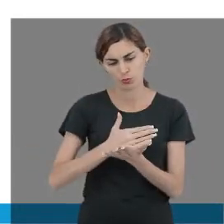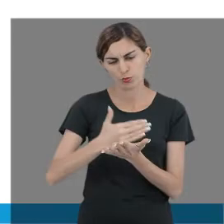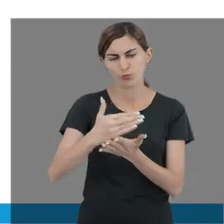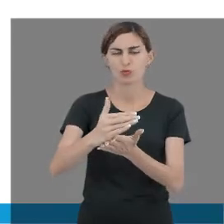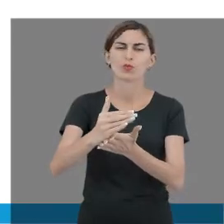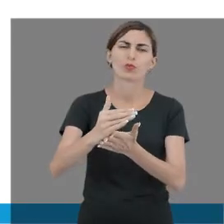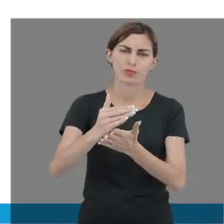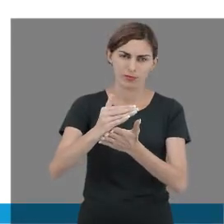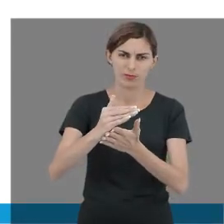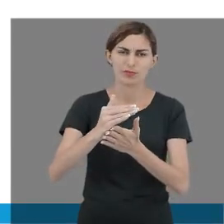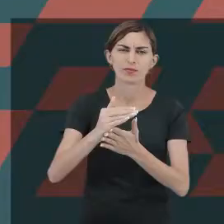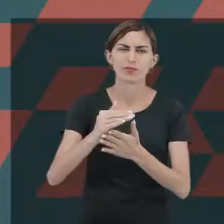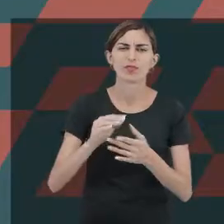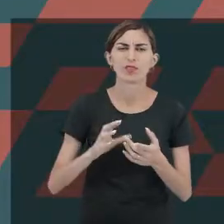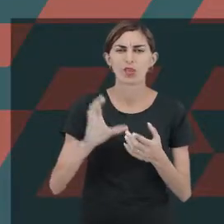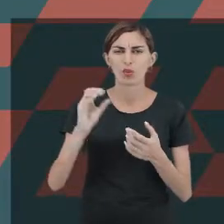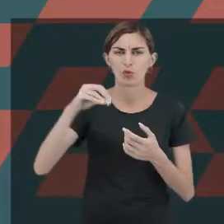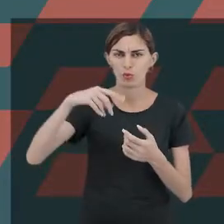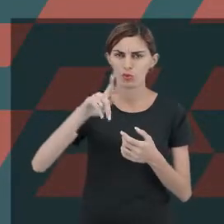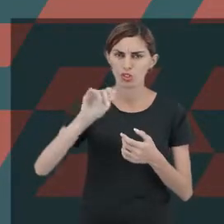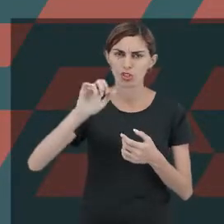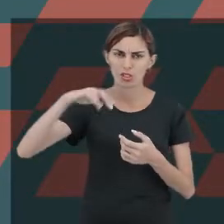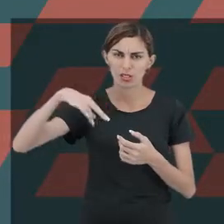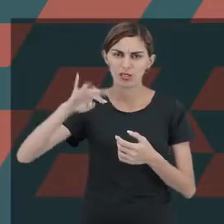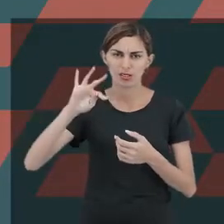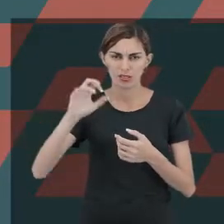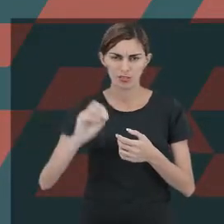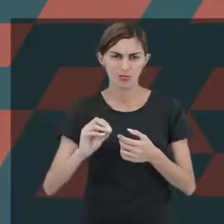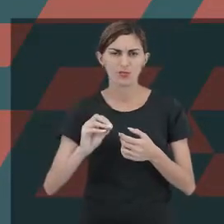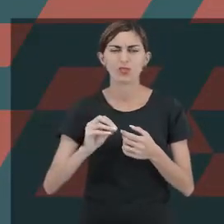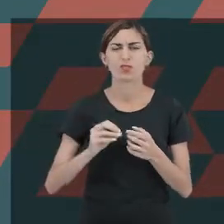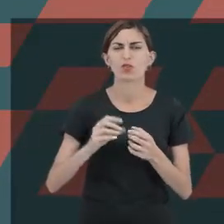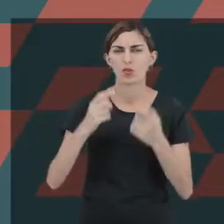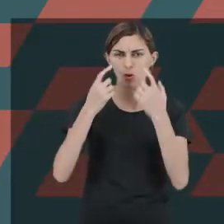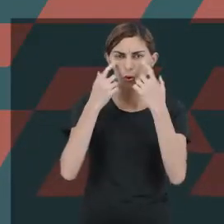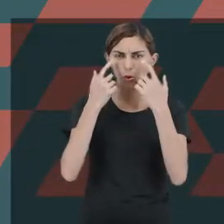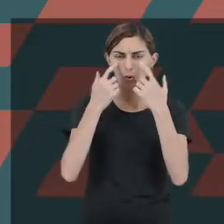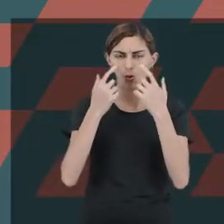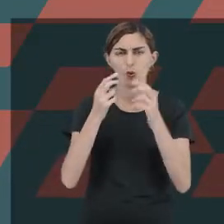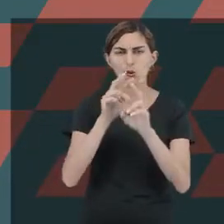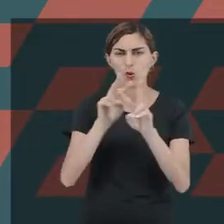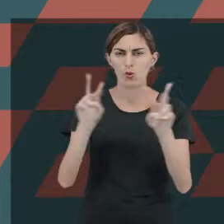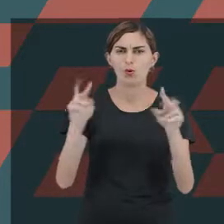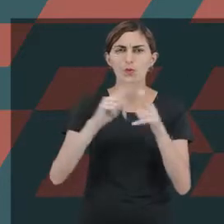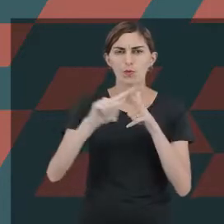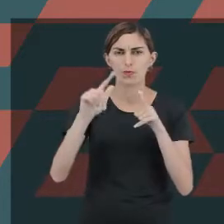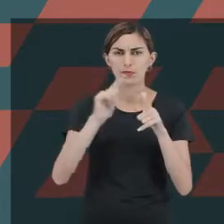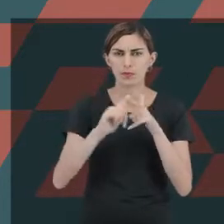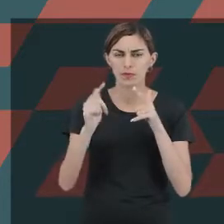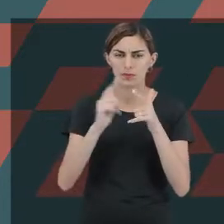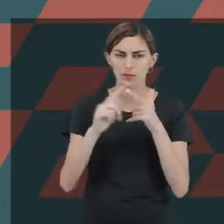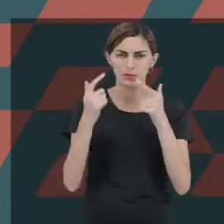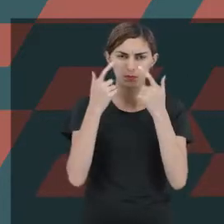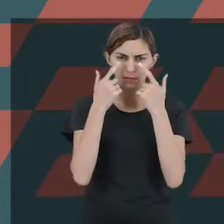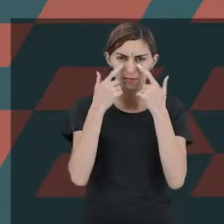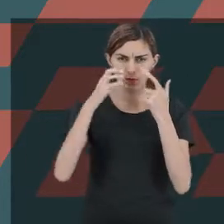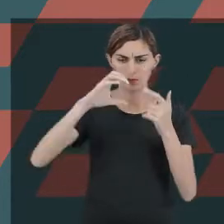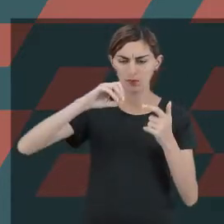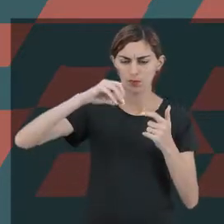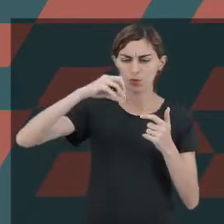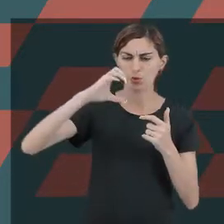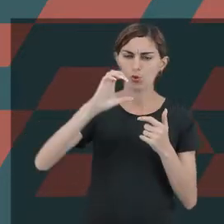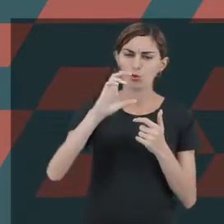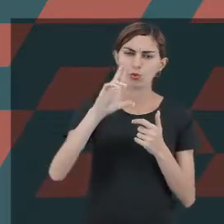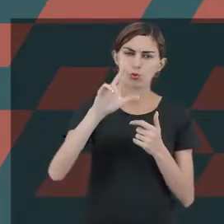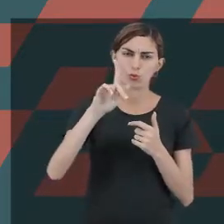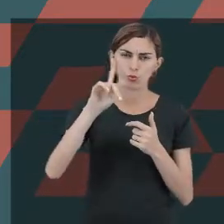ocorre em outras infecções congênitas que pode também ter acometimento ocular. Então, é importante a gente lembrar que para a visão a gente precisa